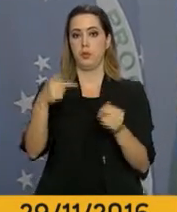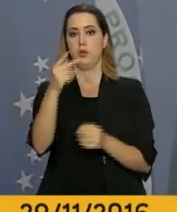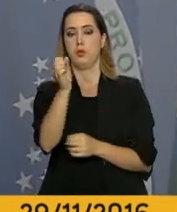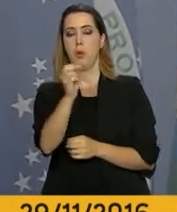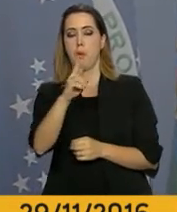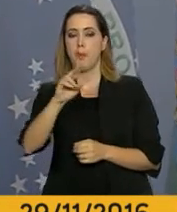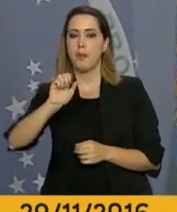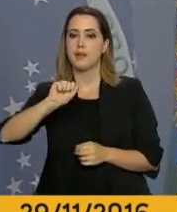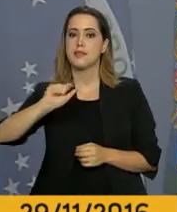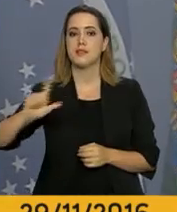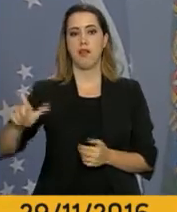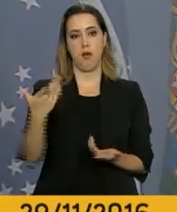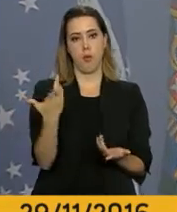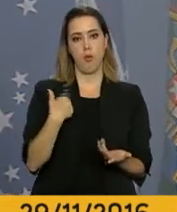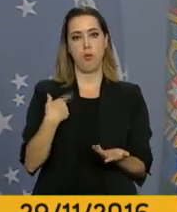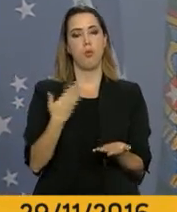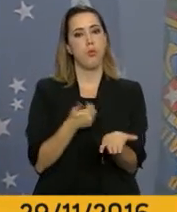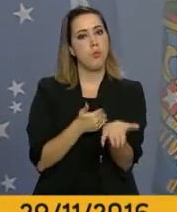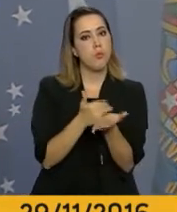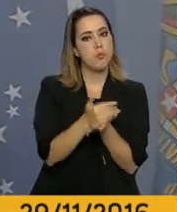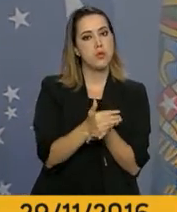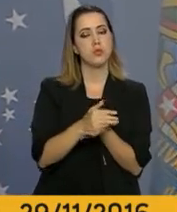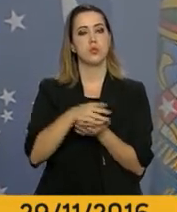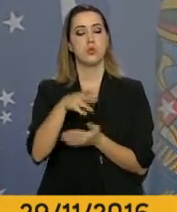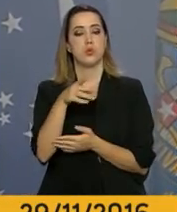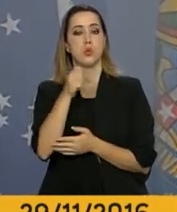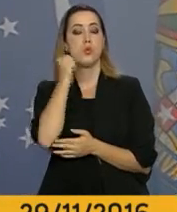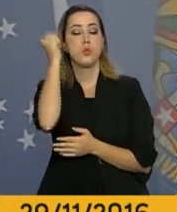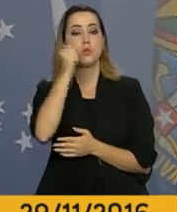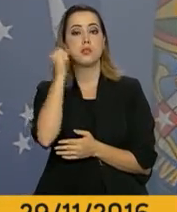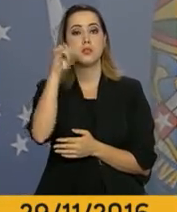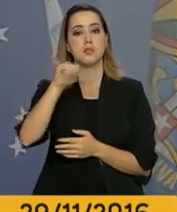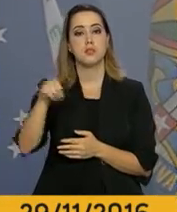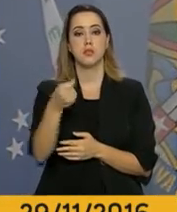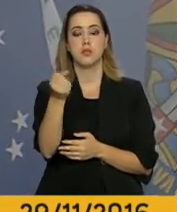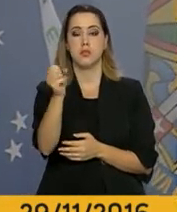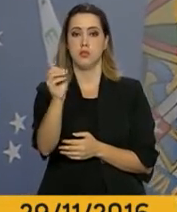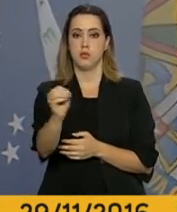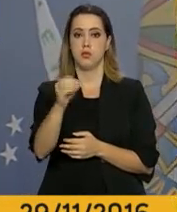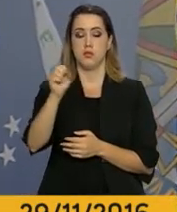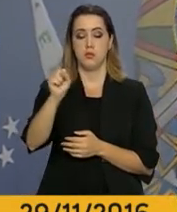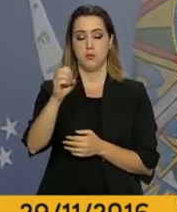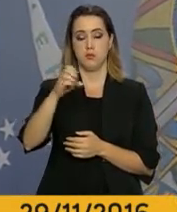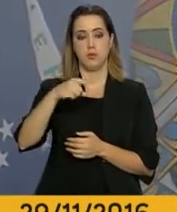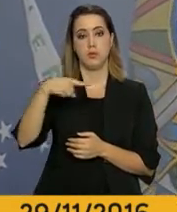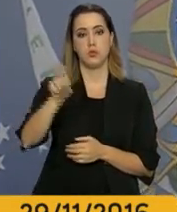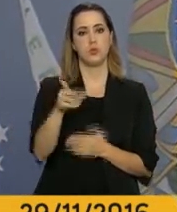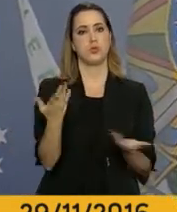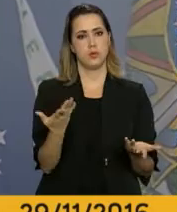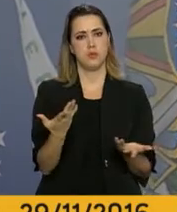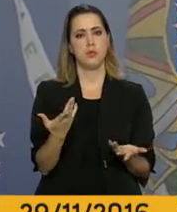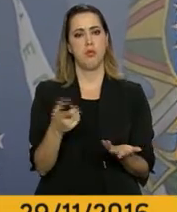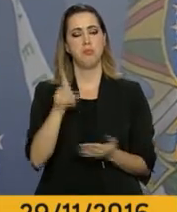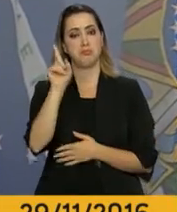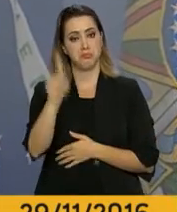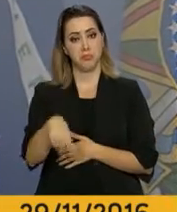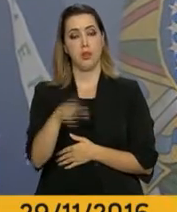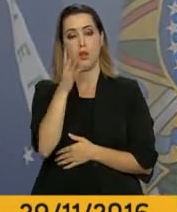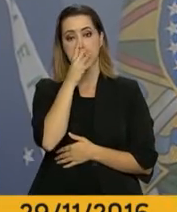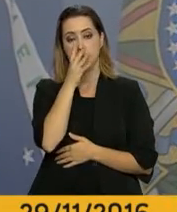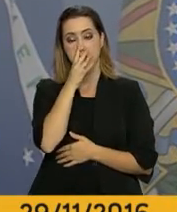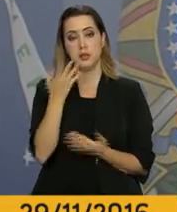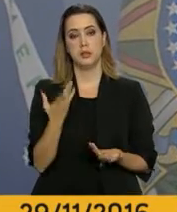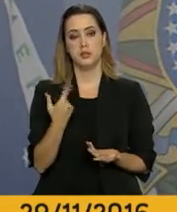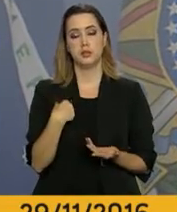é josé serra e é interessante eu vou abandonar um pouco o discurso escrito só pra fazer alguns relatos o que